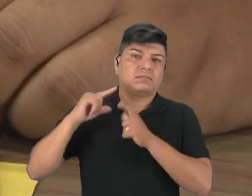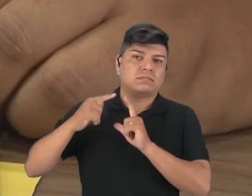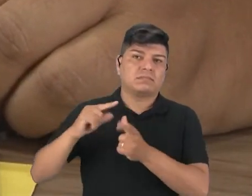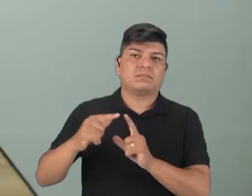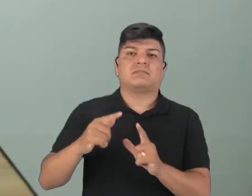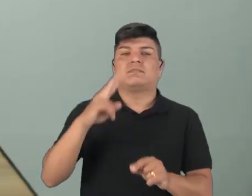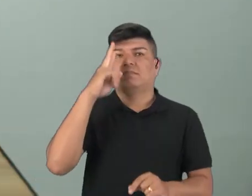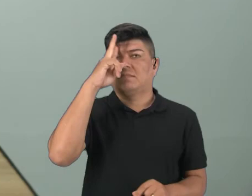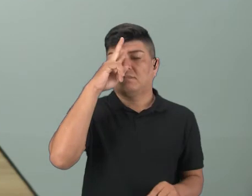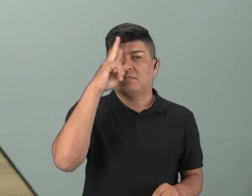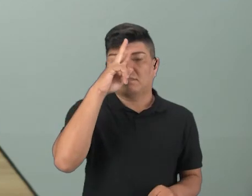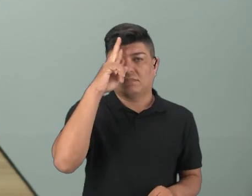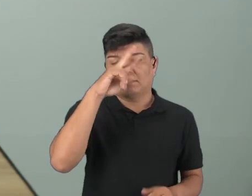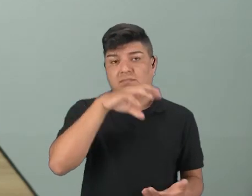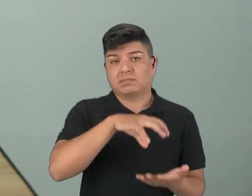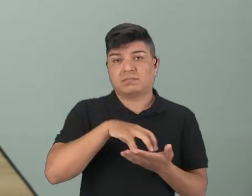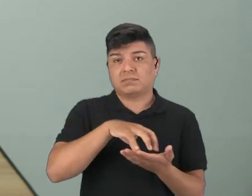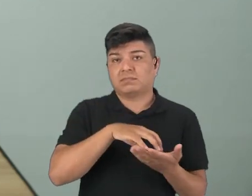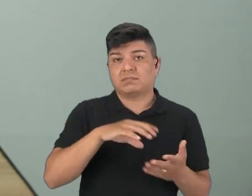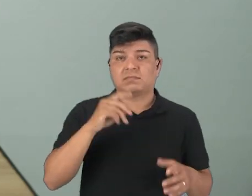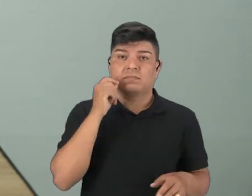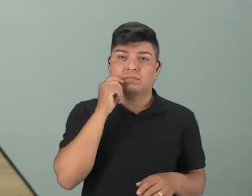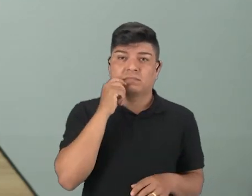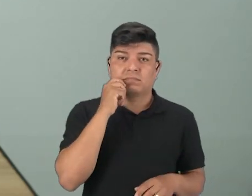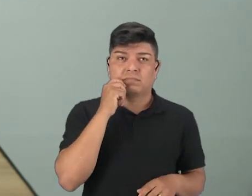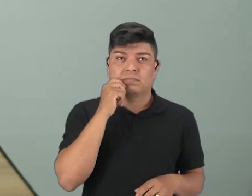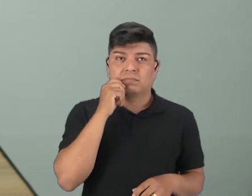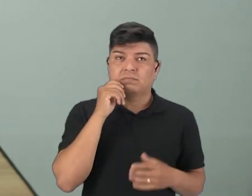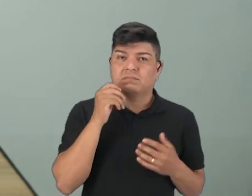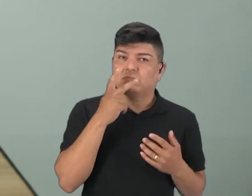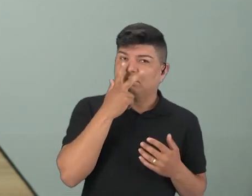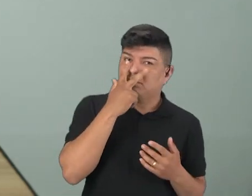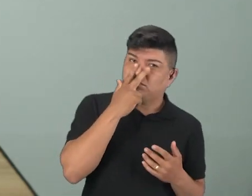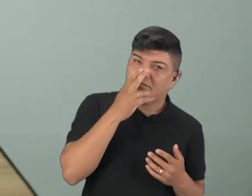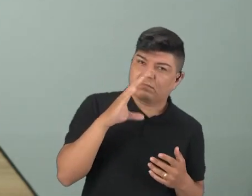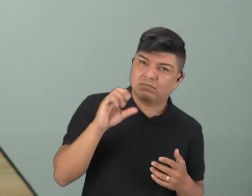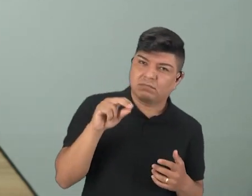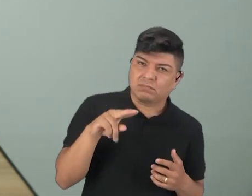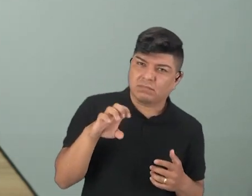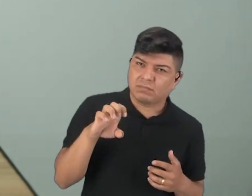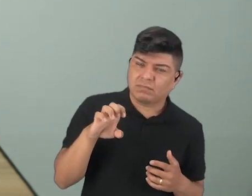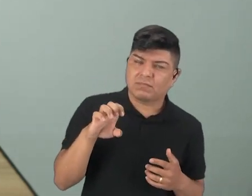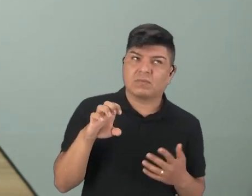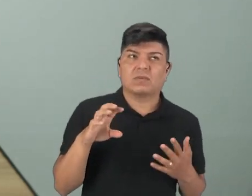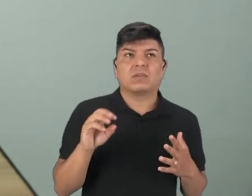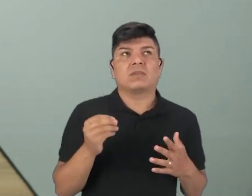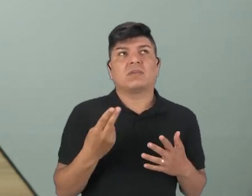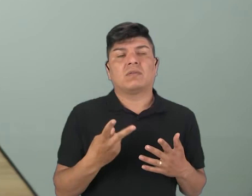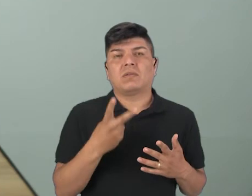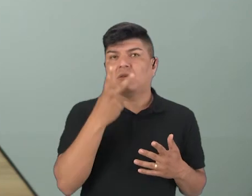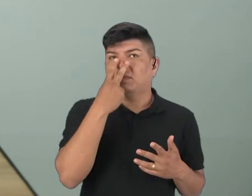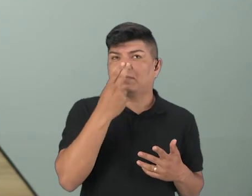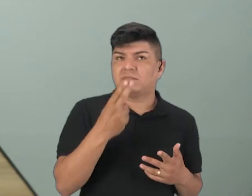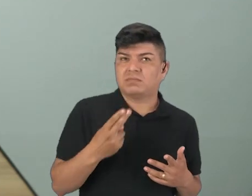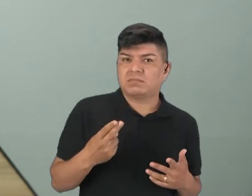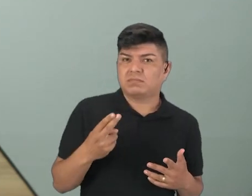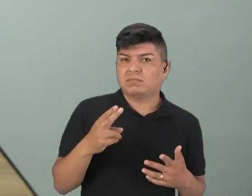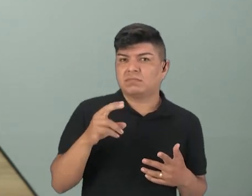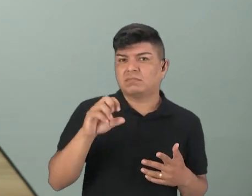que lembra, né, esse lápis. Será que se parece com o cone? Ou se parece